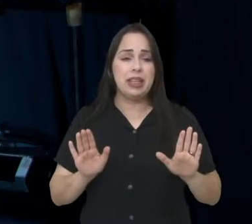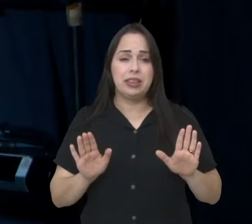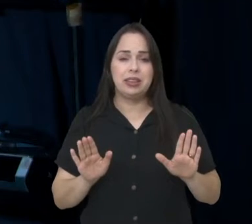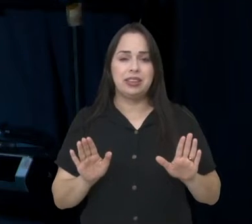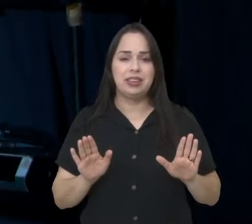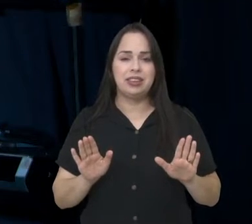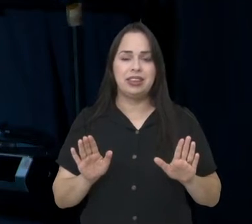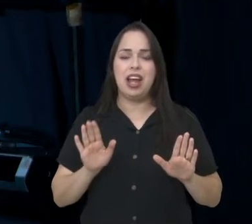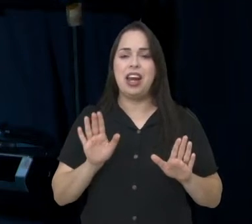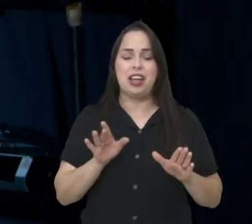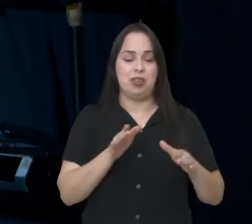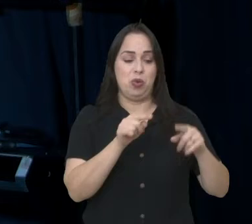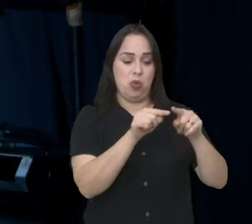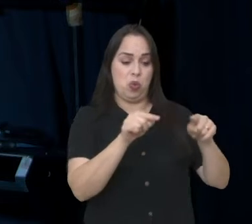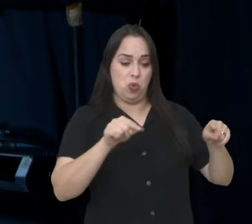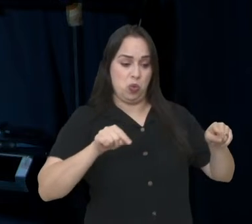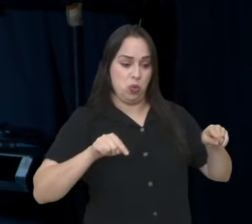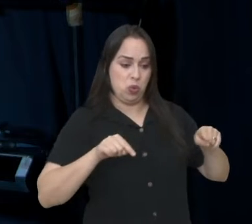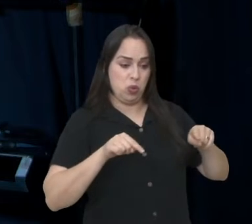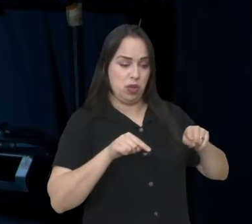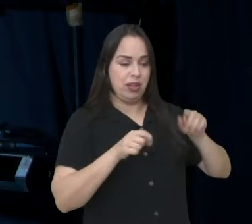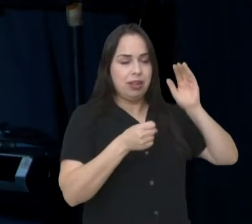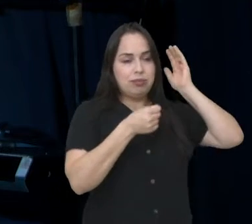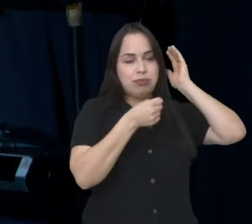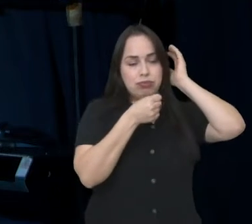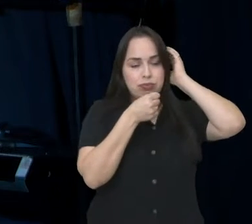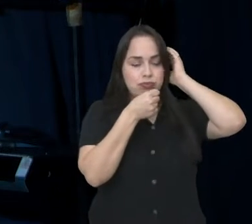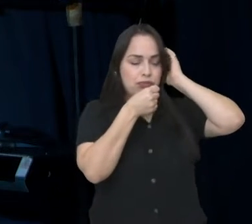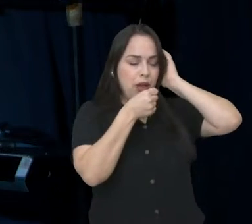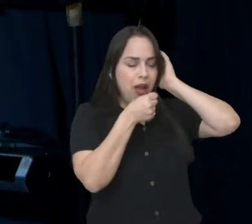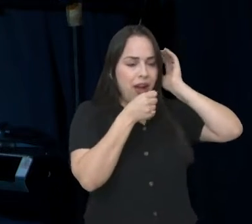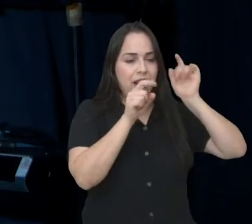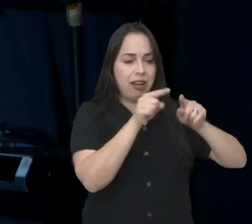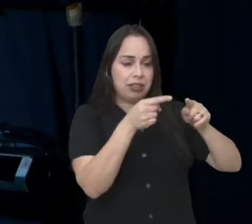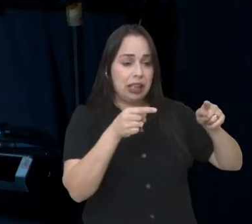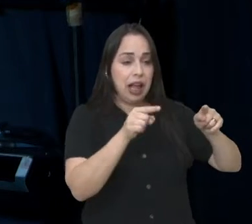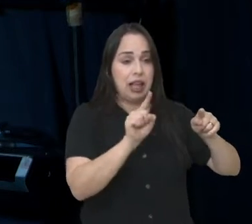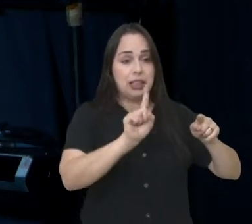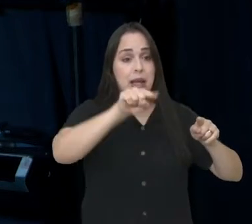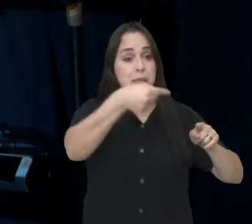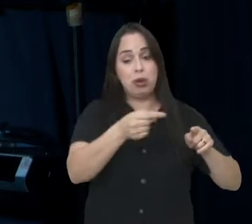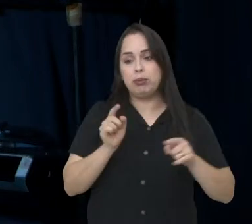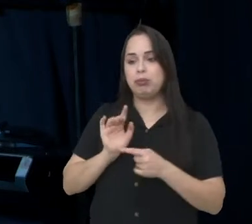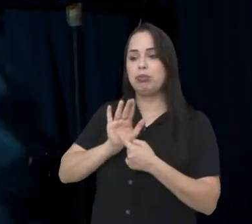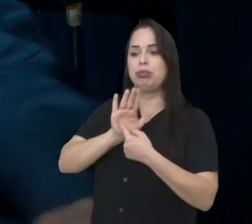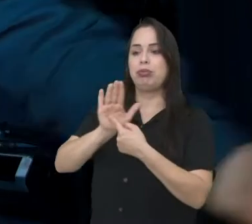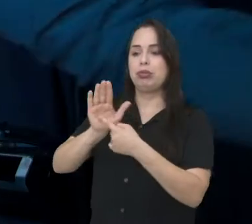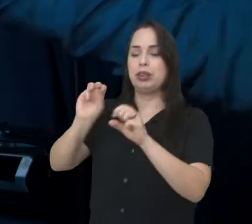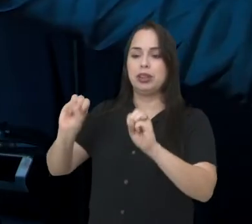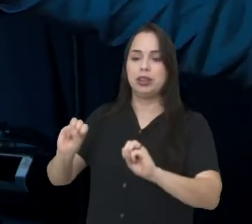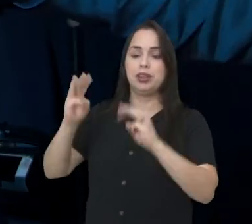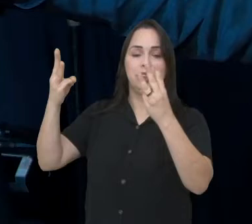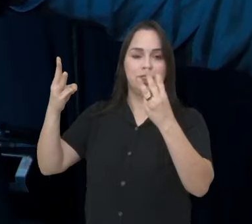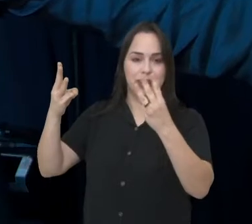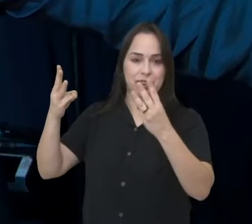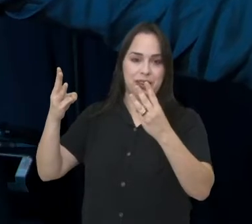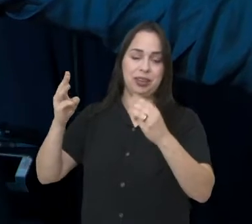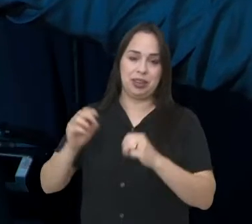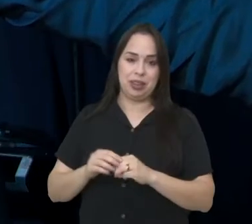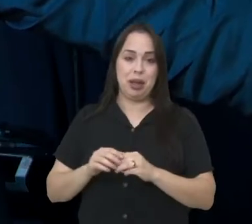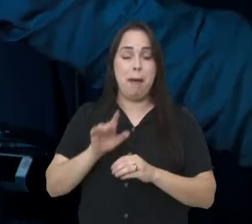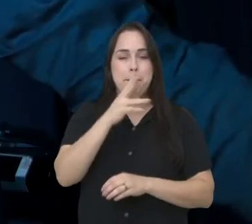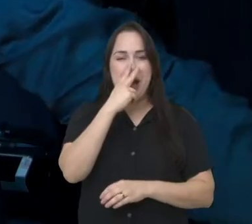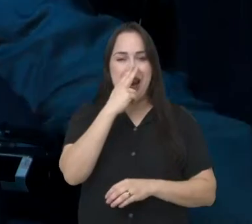uma extensão do estúdio, né? As pessoas gravavam, ensaiavam no estúdio, aí para mostrar esse trabalho, a gente transformava aqui num